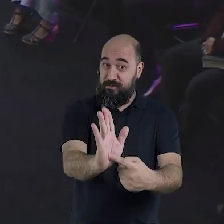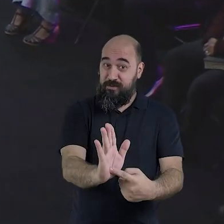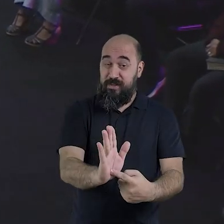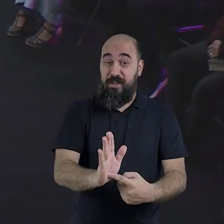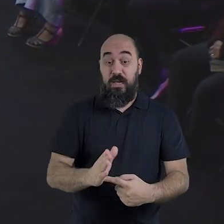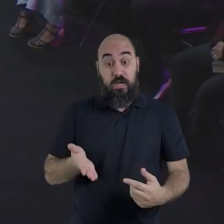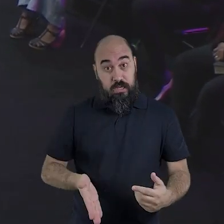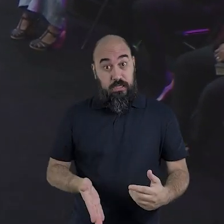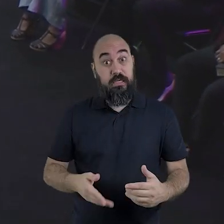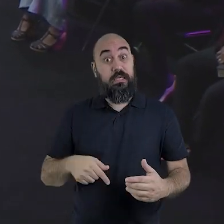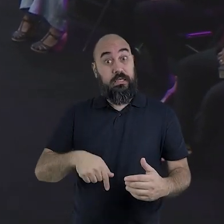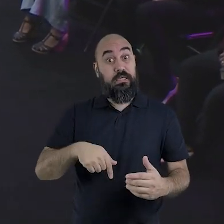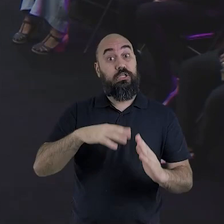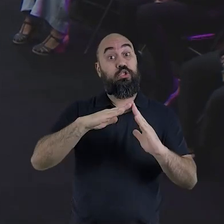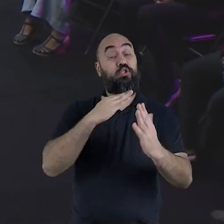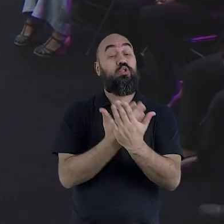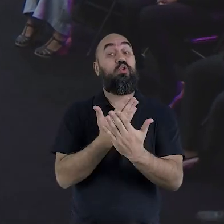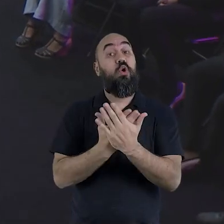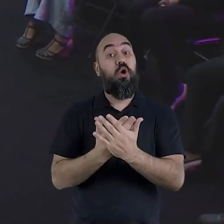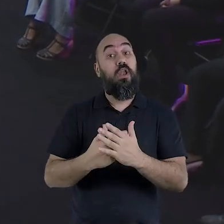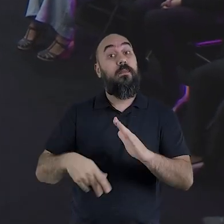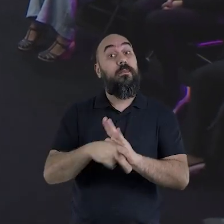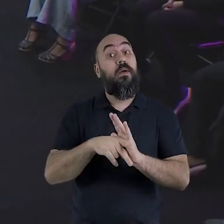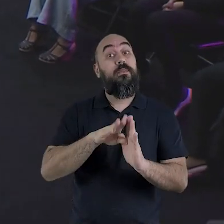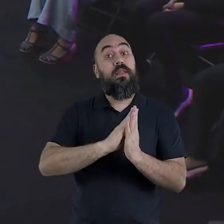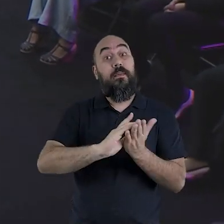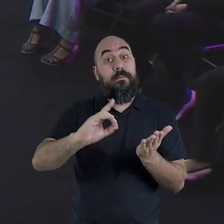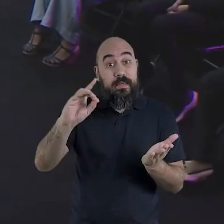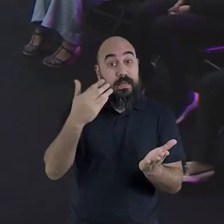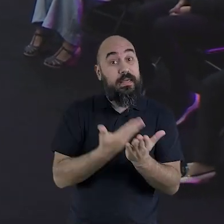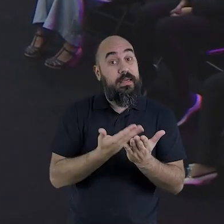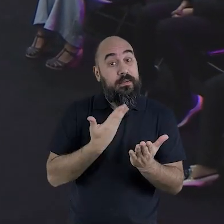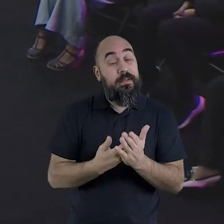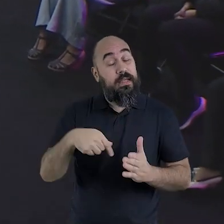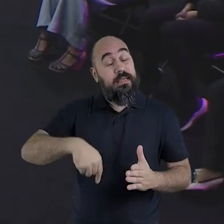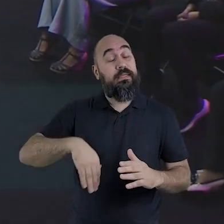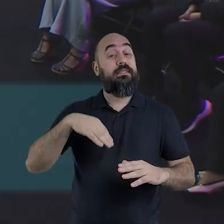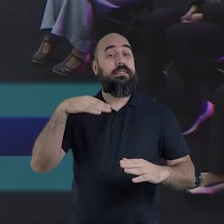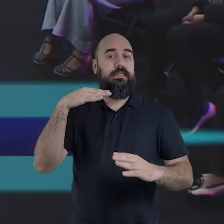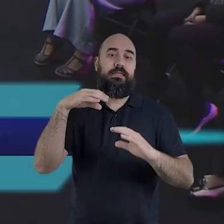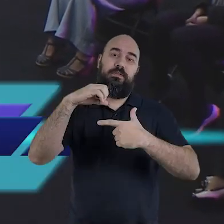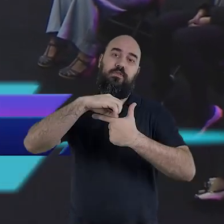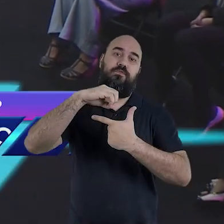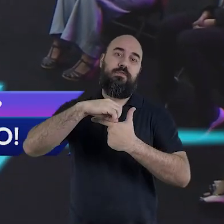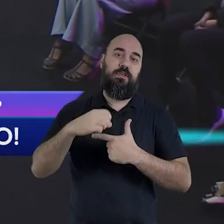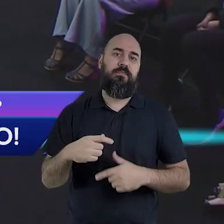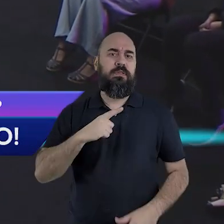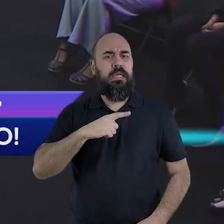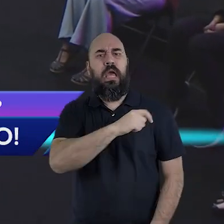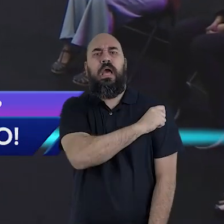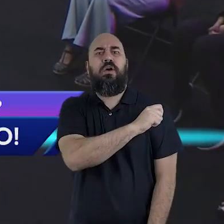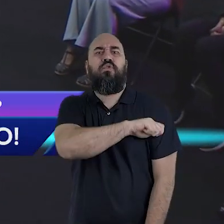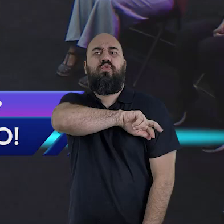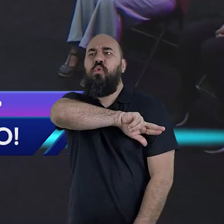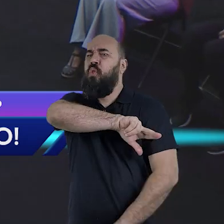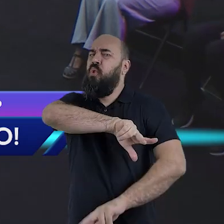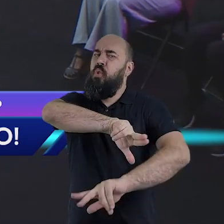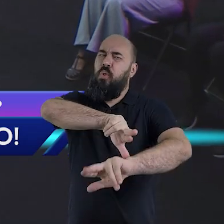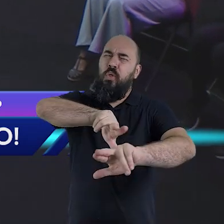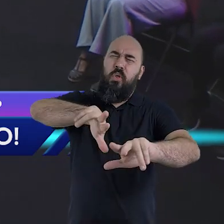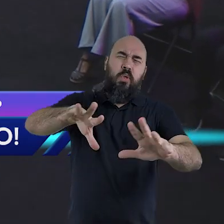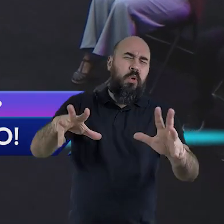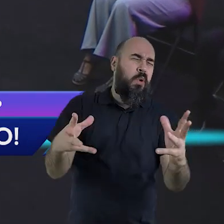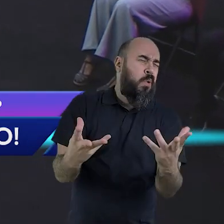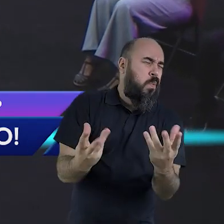pela Escola Bíblica da Novo Tempo, que é a melhor e maior escola bíblica do mundo, onde nós temos alunos dos mais diferentes